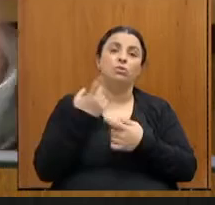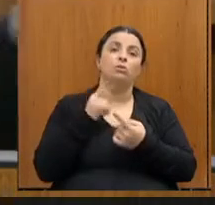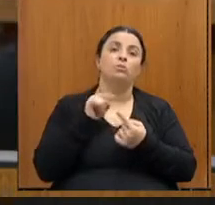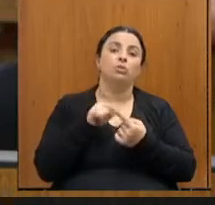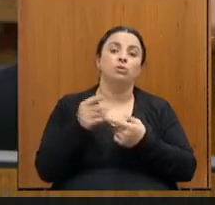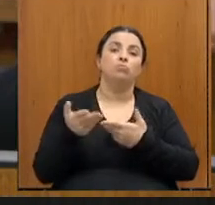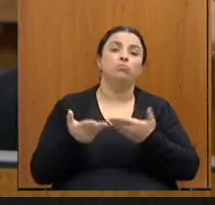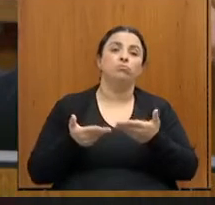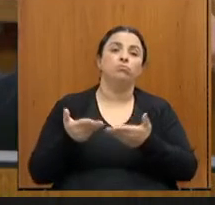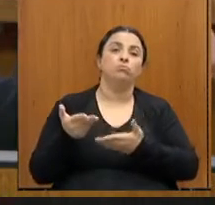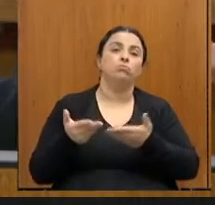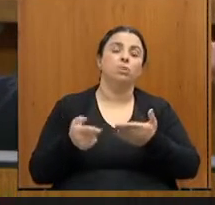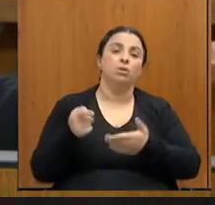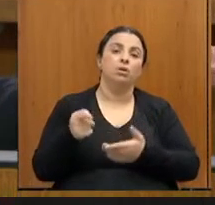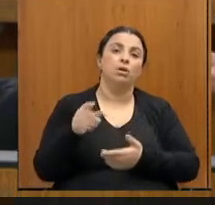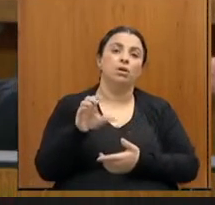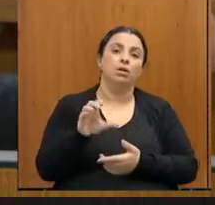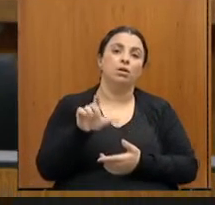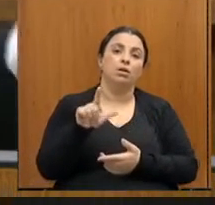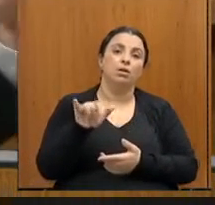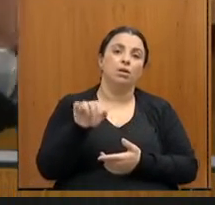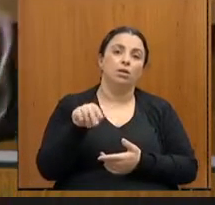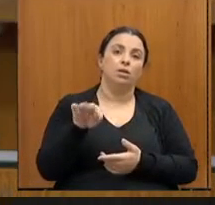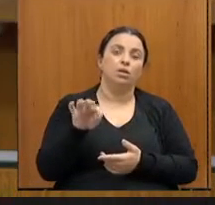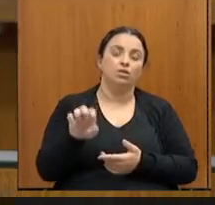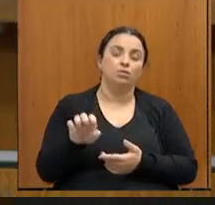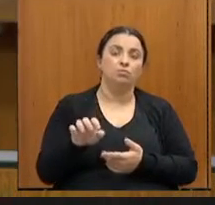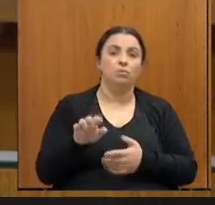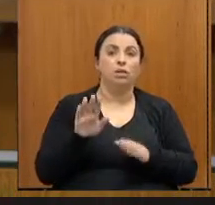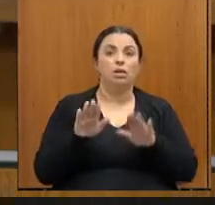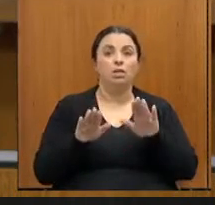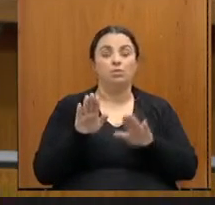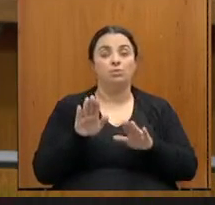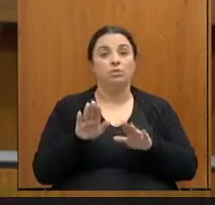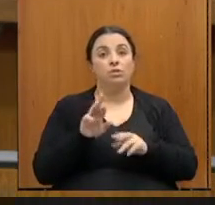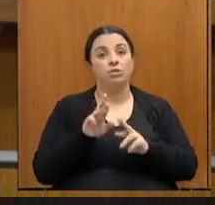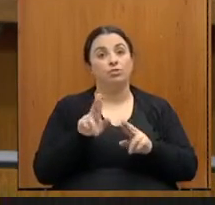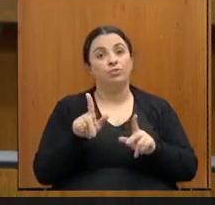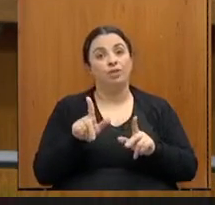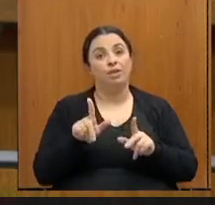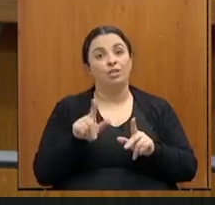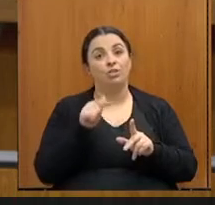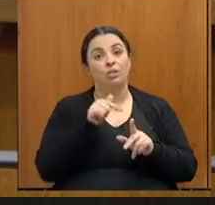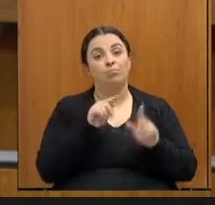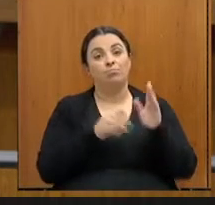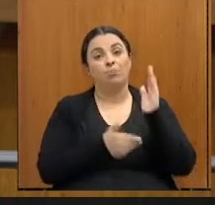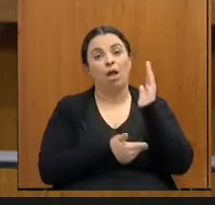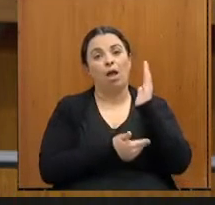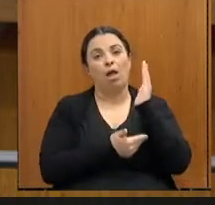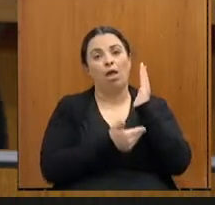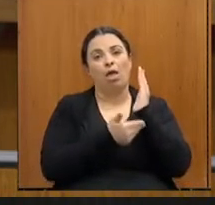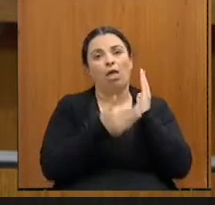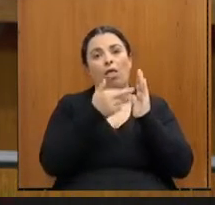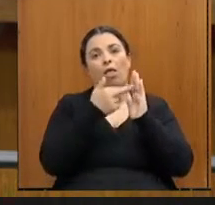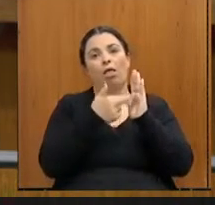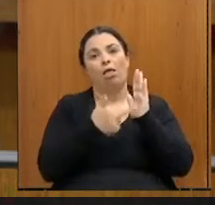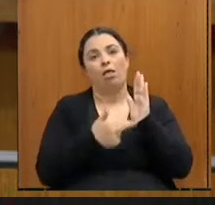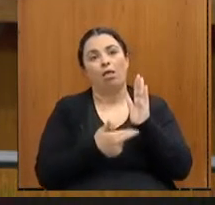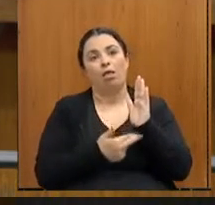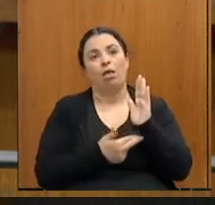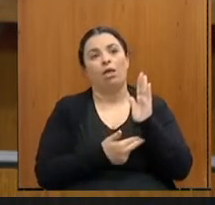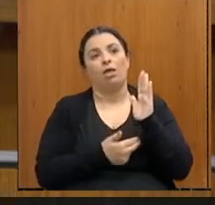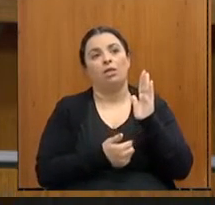e isso às vezes é diferente da lógica mais burocrática não tem uma mudança